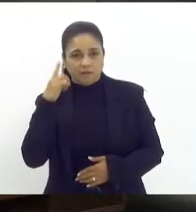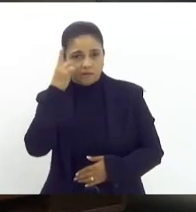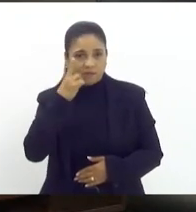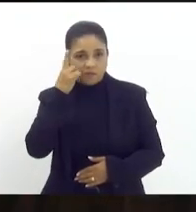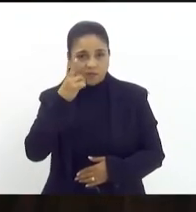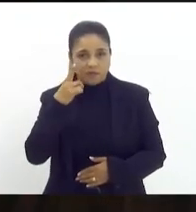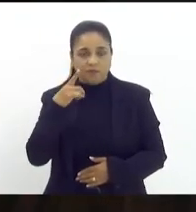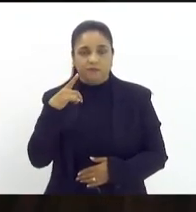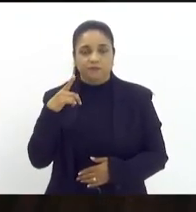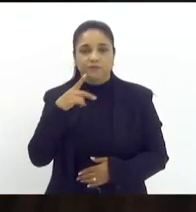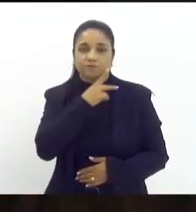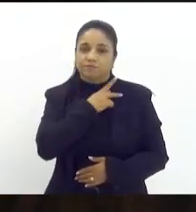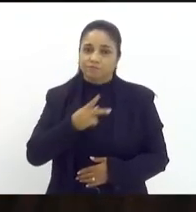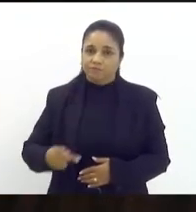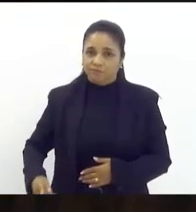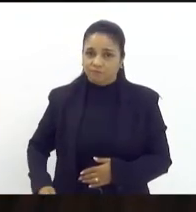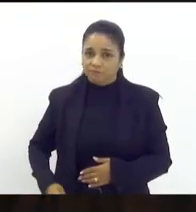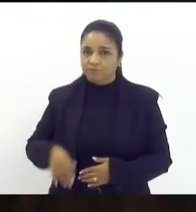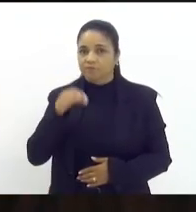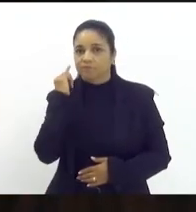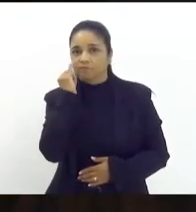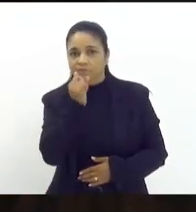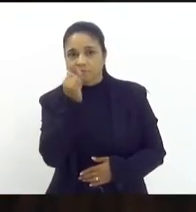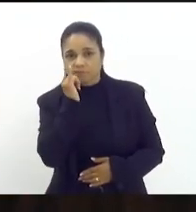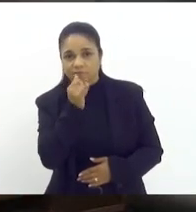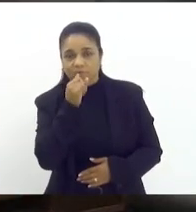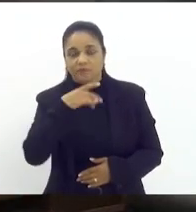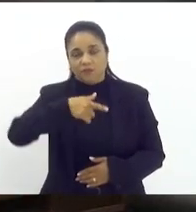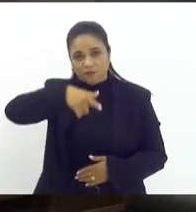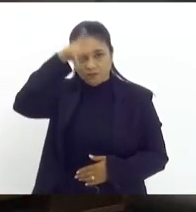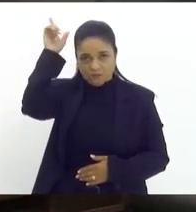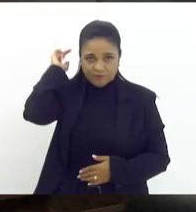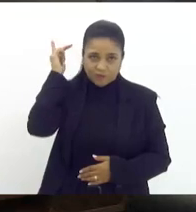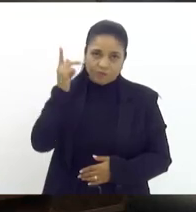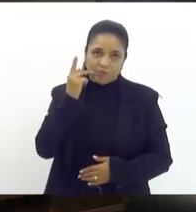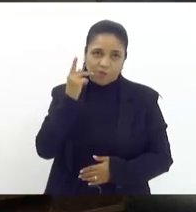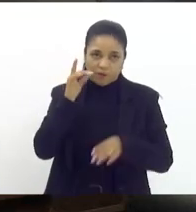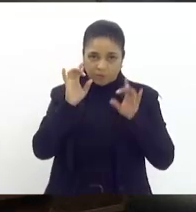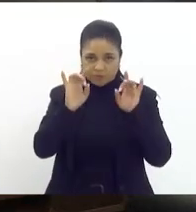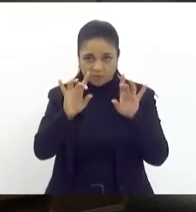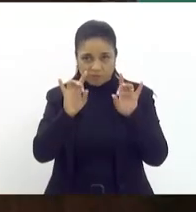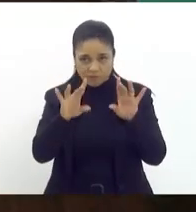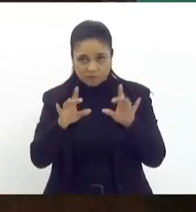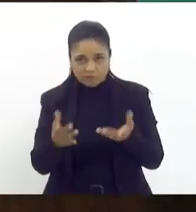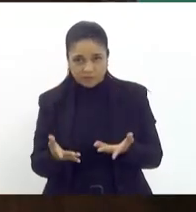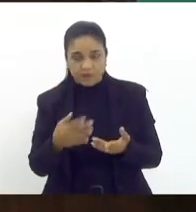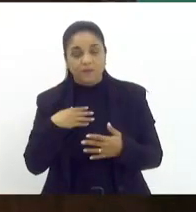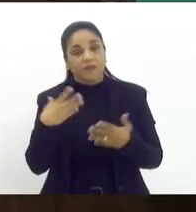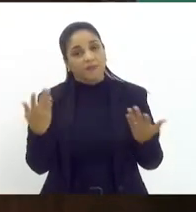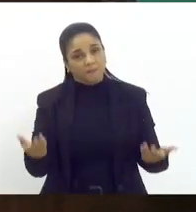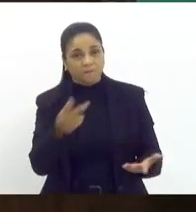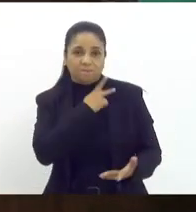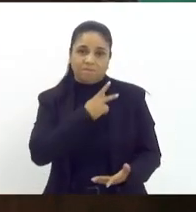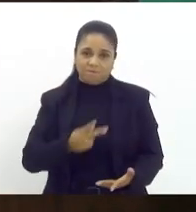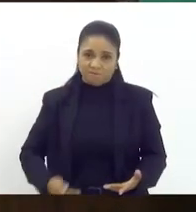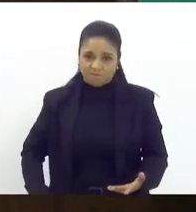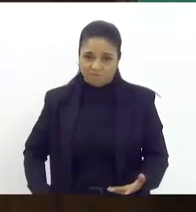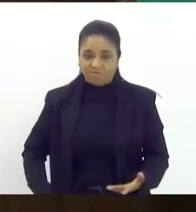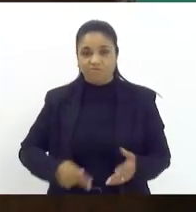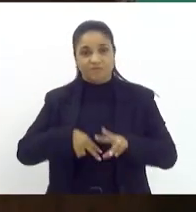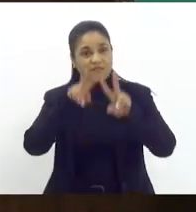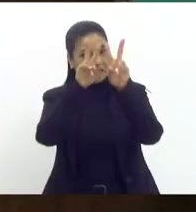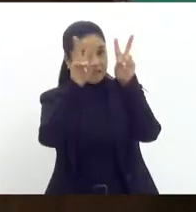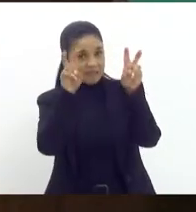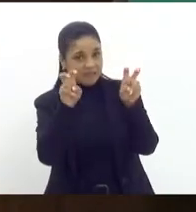a presidência na relatoria especial Deputado Luiz Paulo senhora Presidente esse